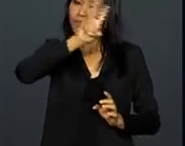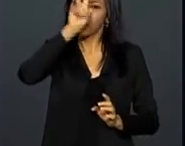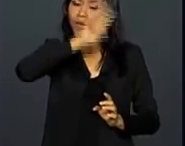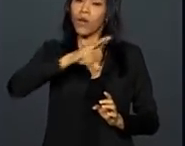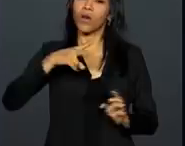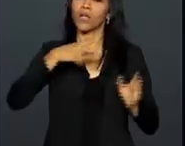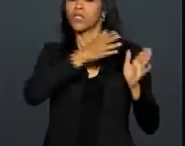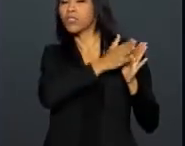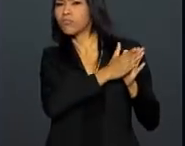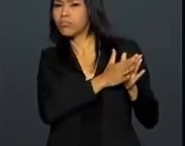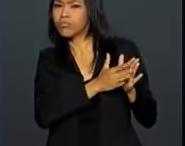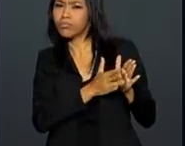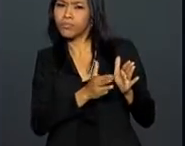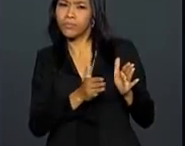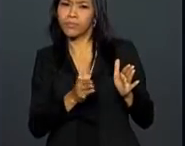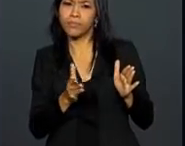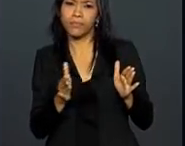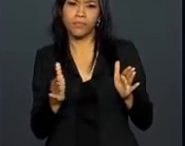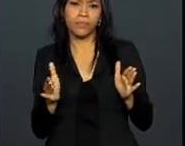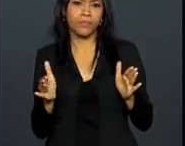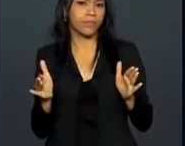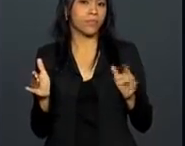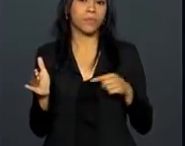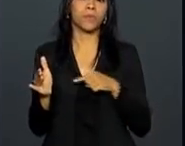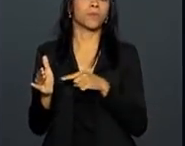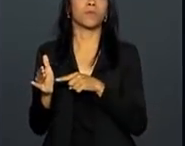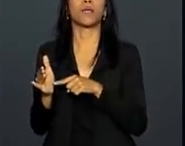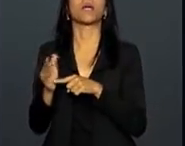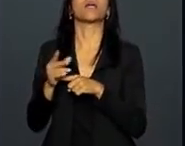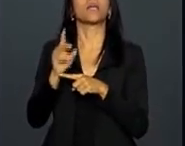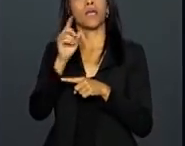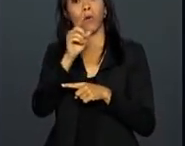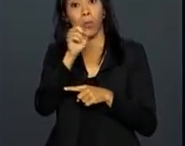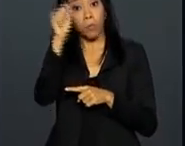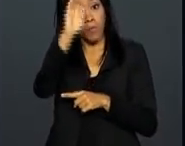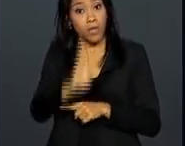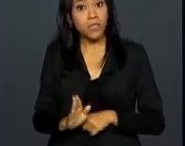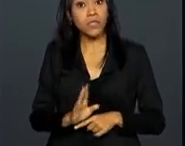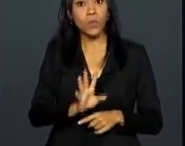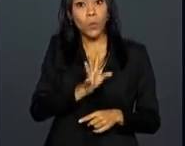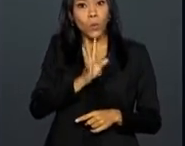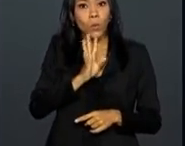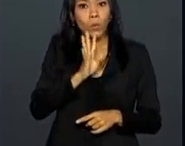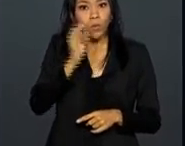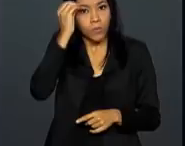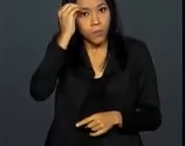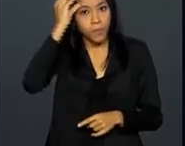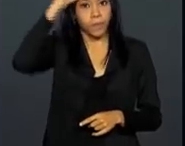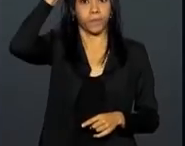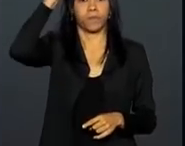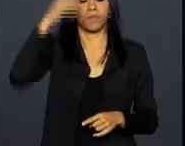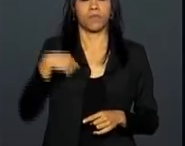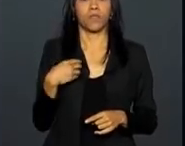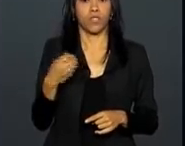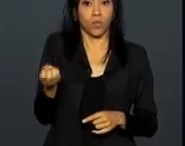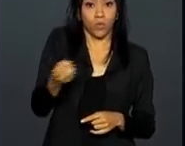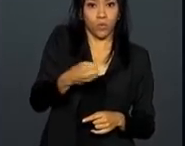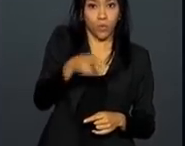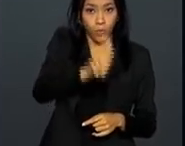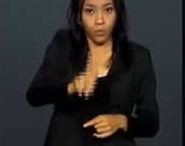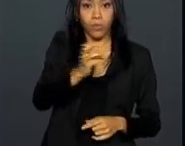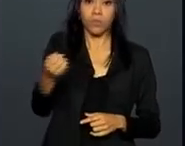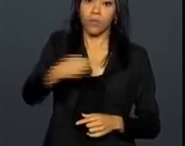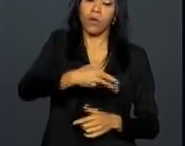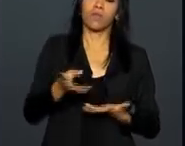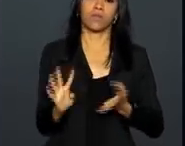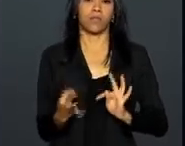longa trajetória rumo ao Brasil do conhecimento, da inovação, do